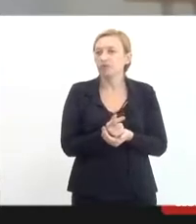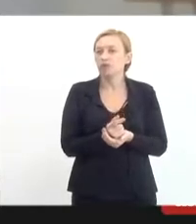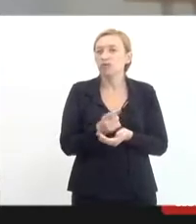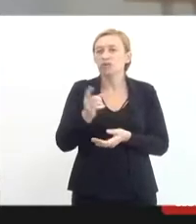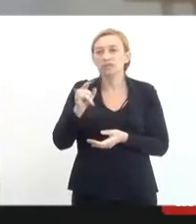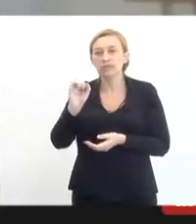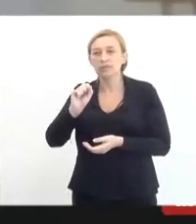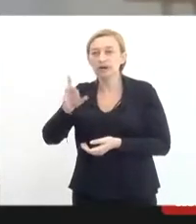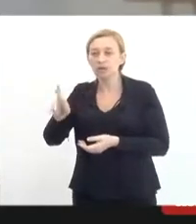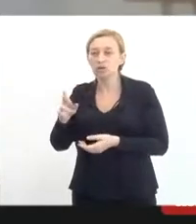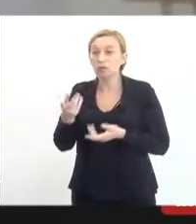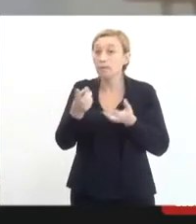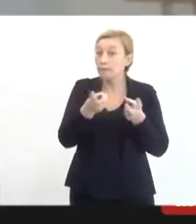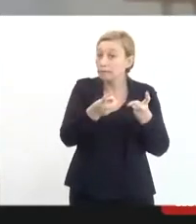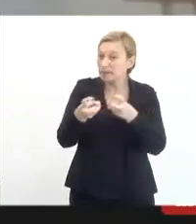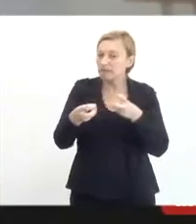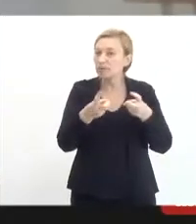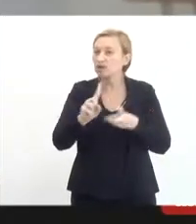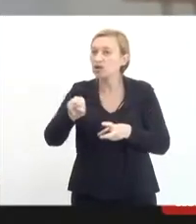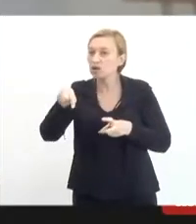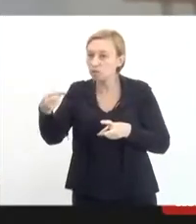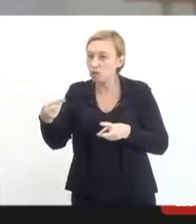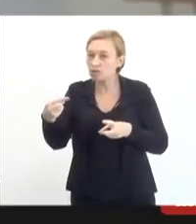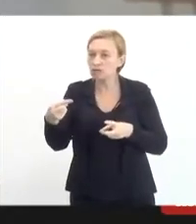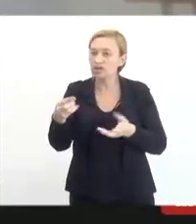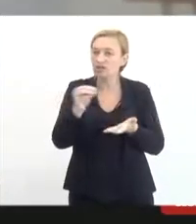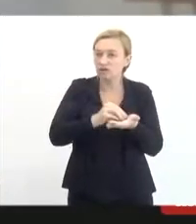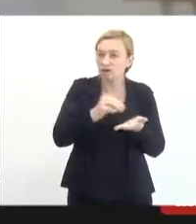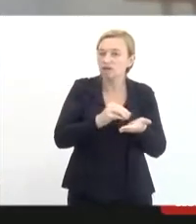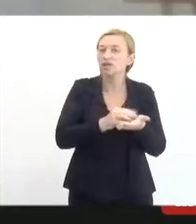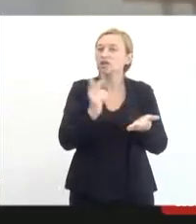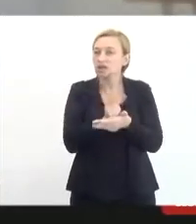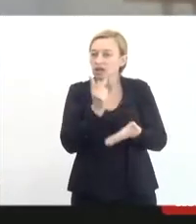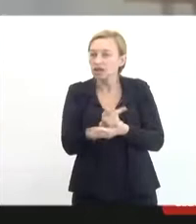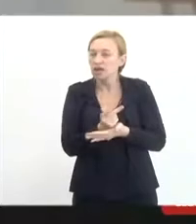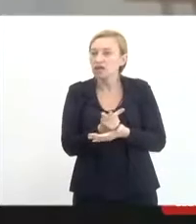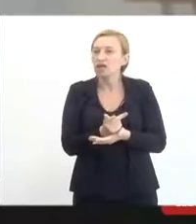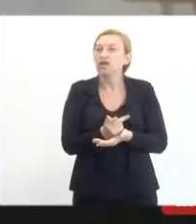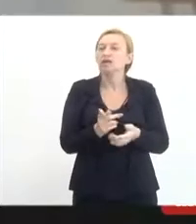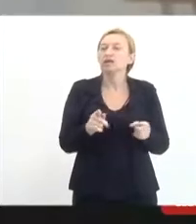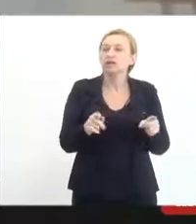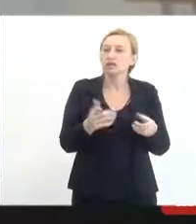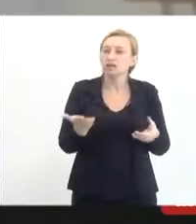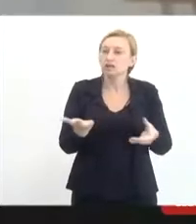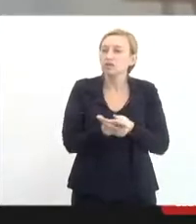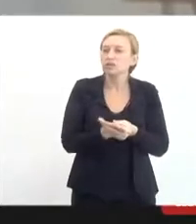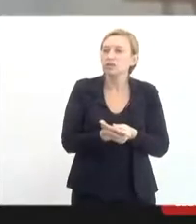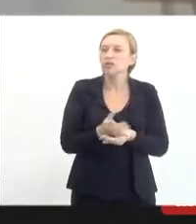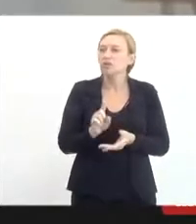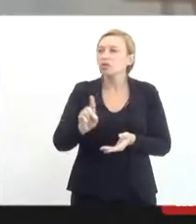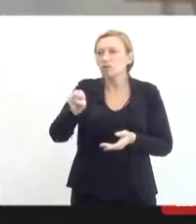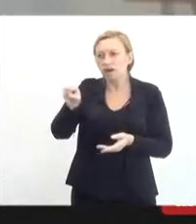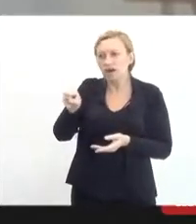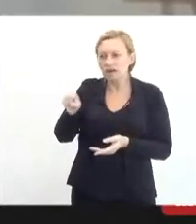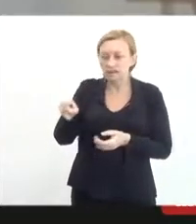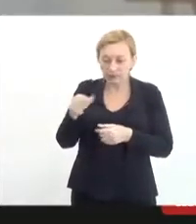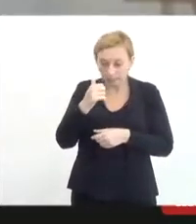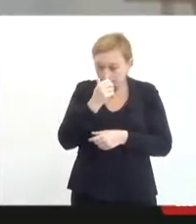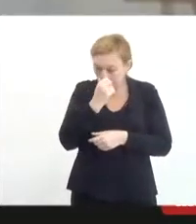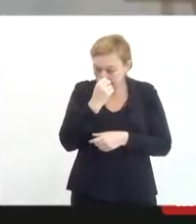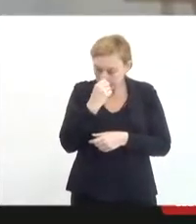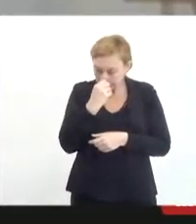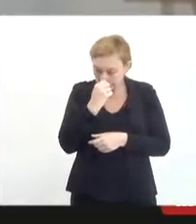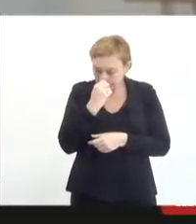há muitas outras irregularidades ali, além dessa tese, como essa